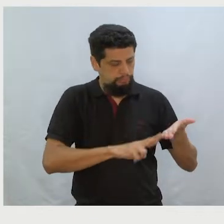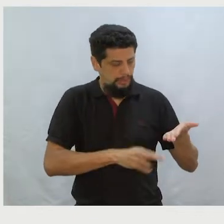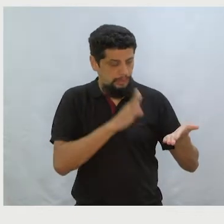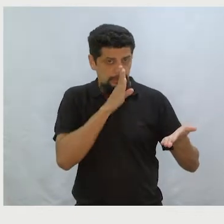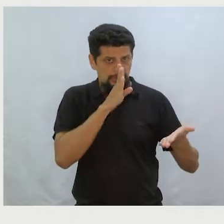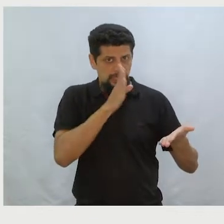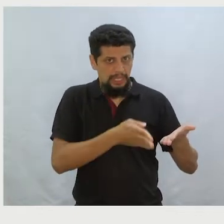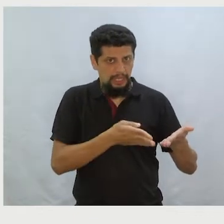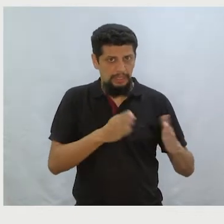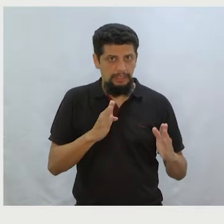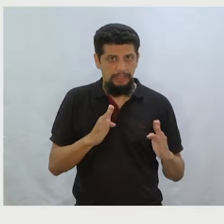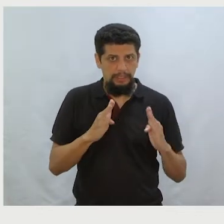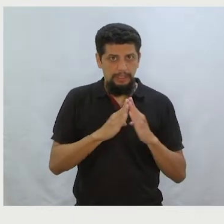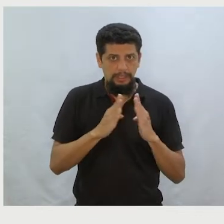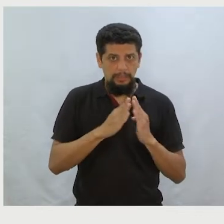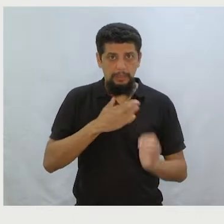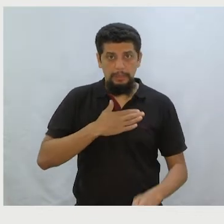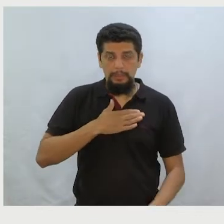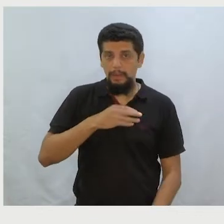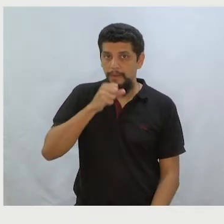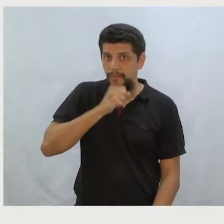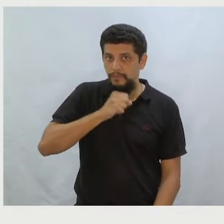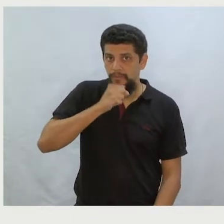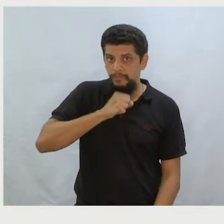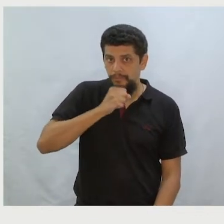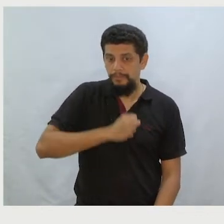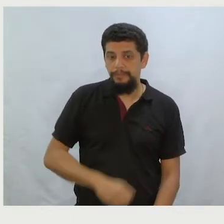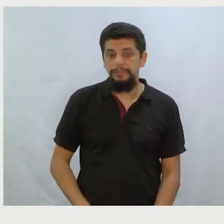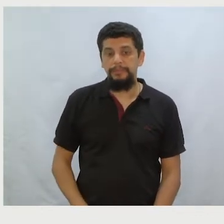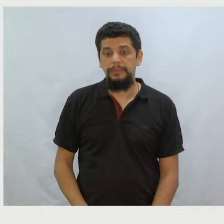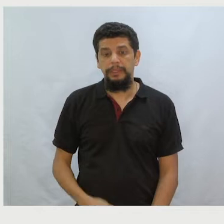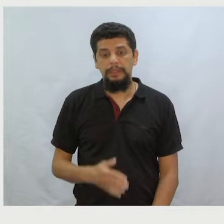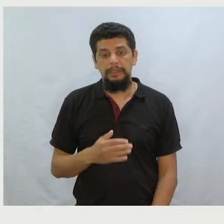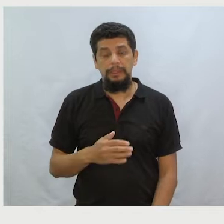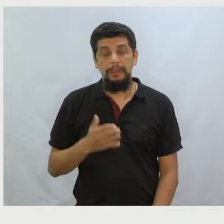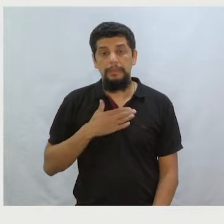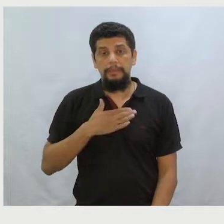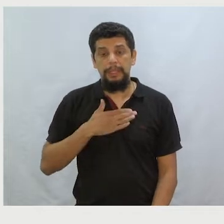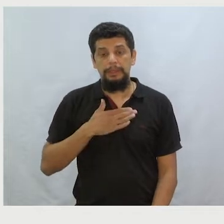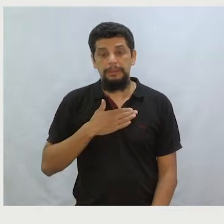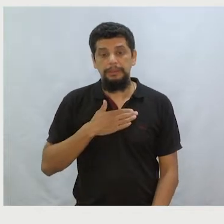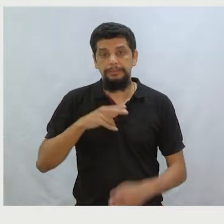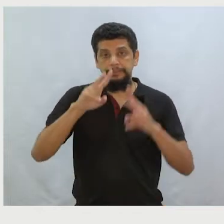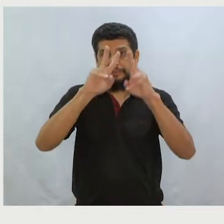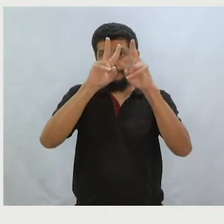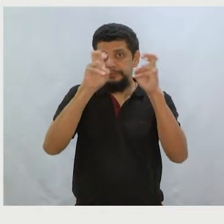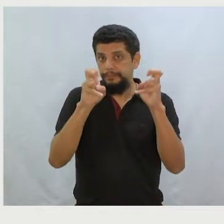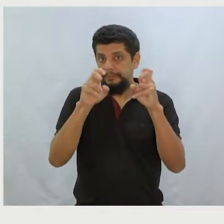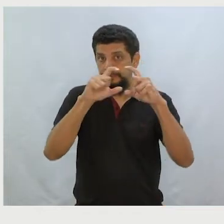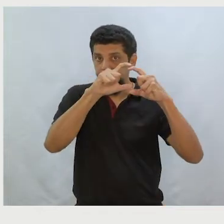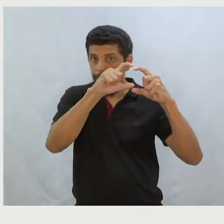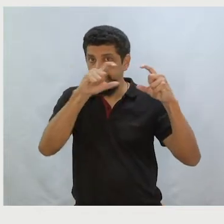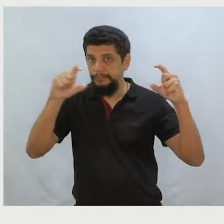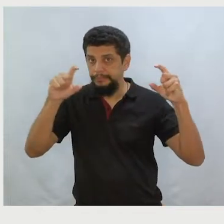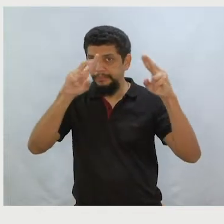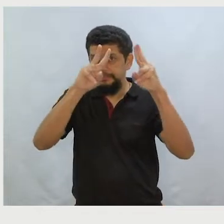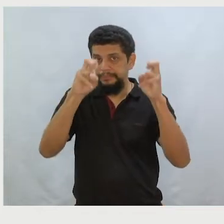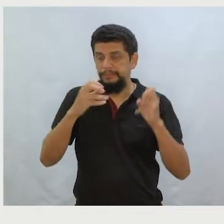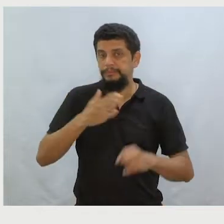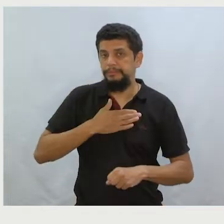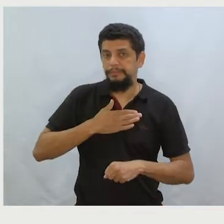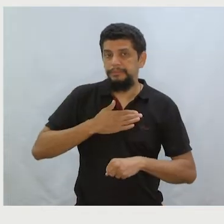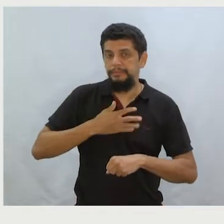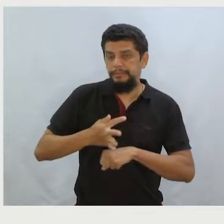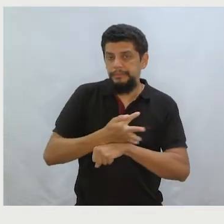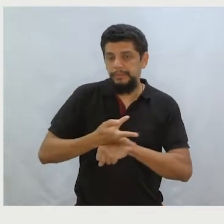direto da casa do meu avô minhas férias Olha como ficou a redação dele eu